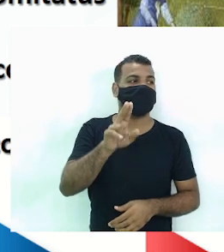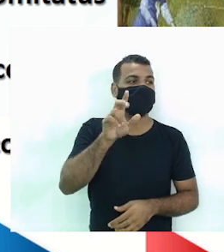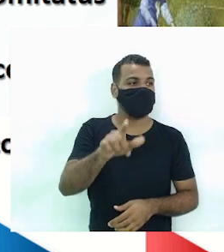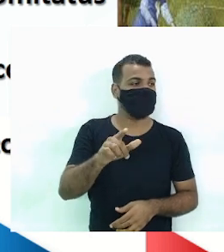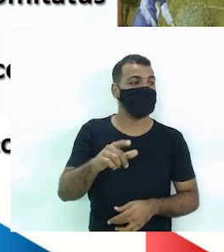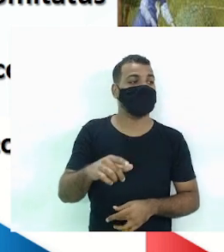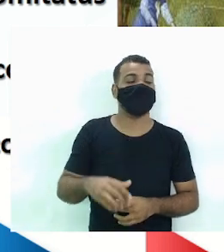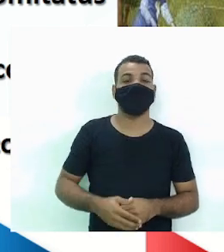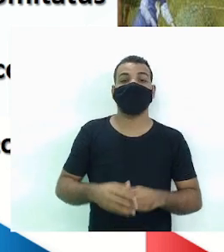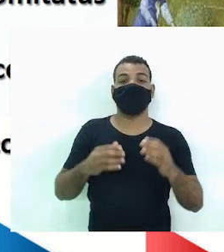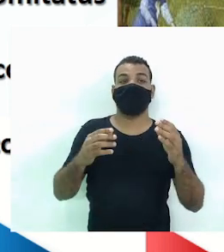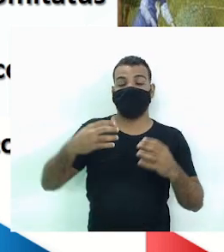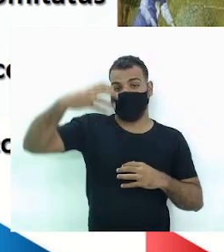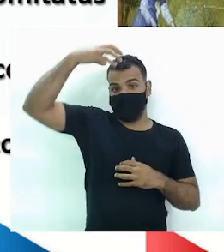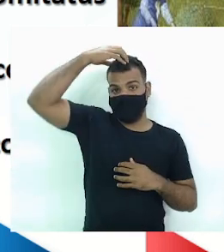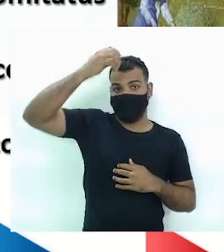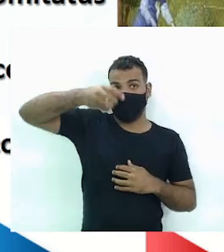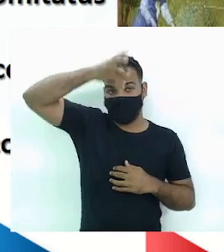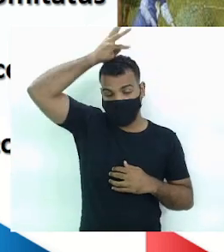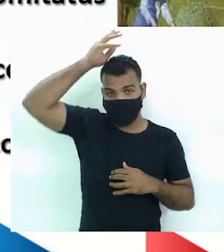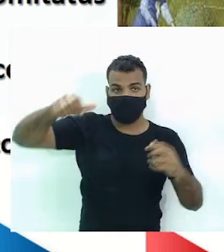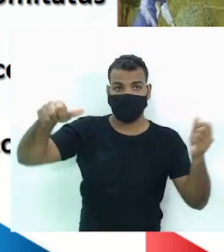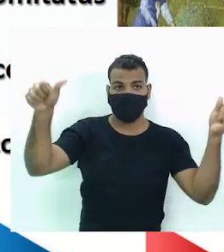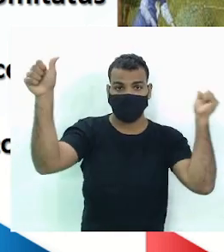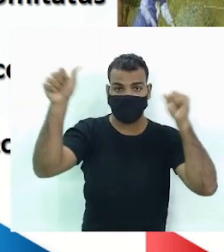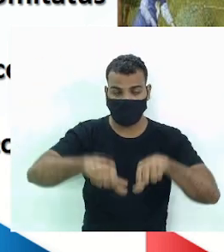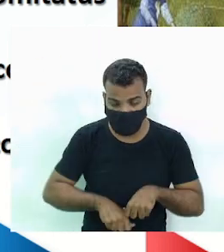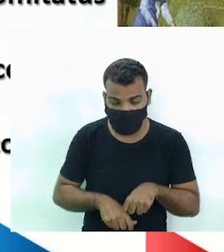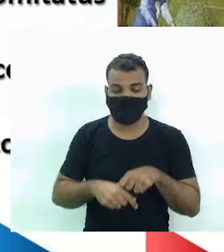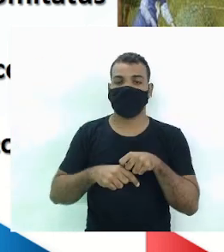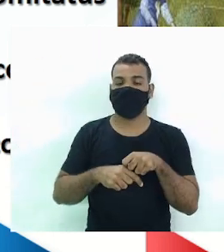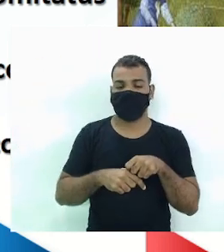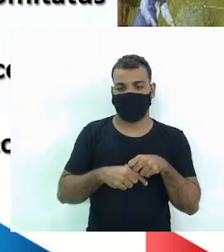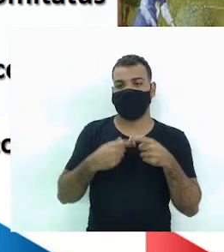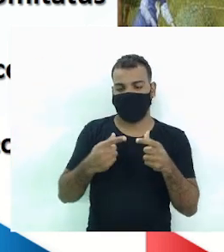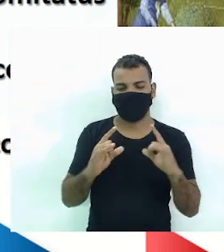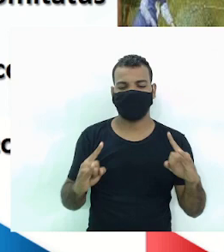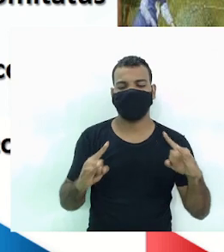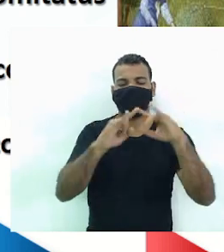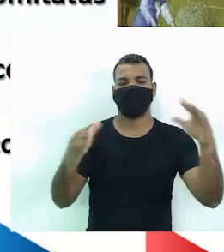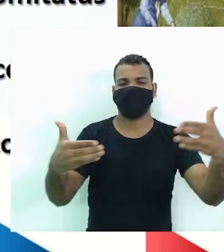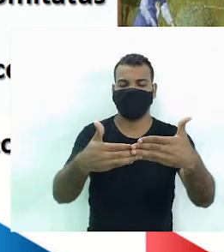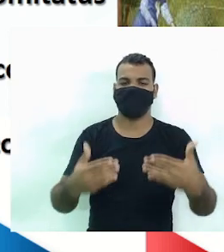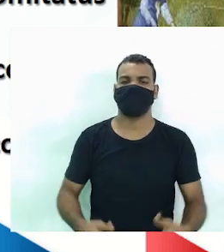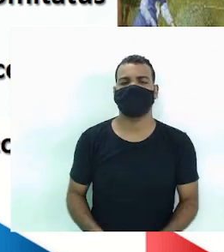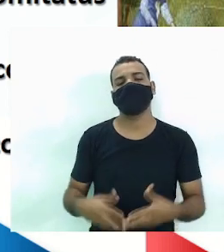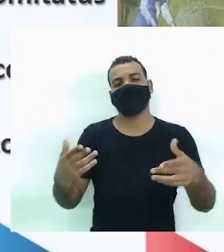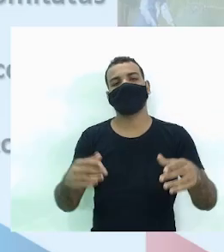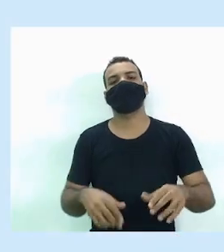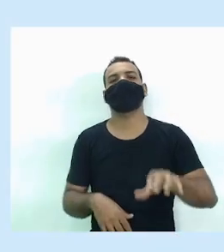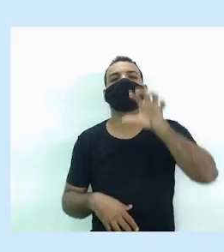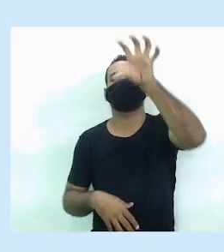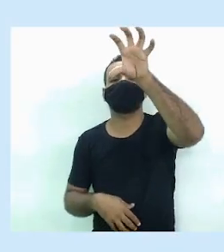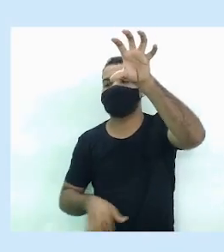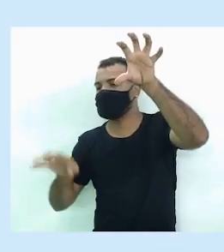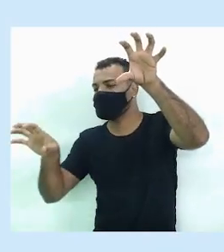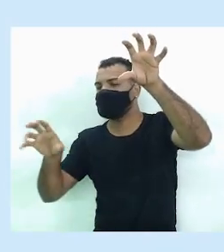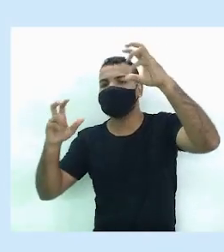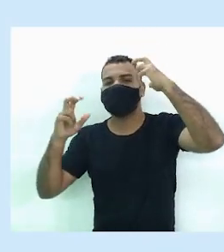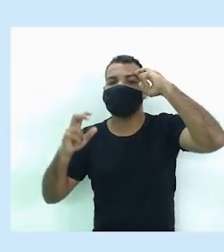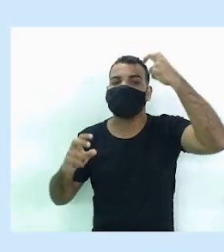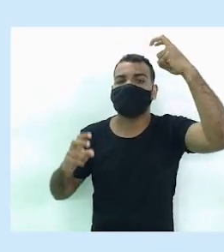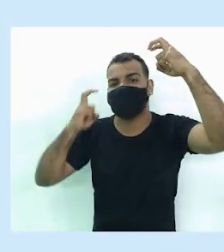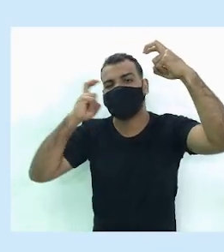após a queda do Império Romano, ocorre o surgimento de um modo de produção feudal. Ou seja, vai ser uma junção aí de duas culturas,